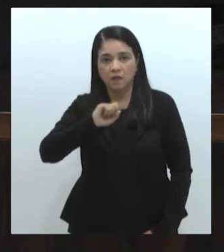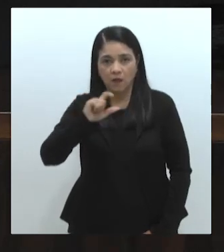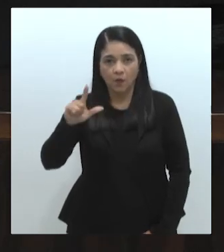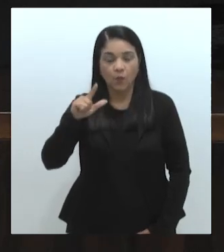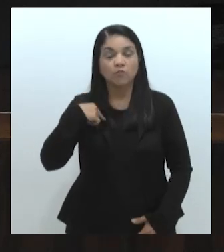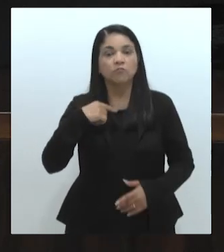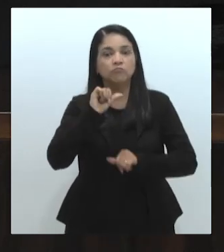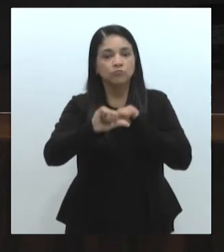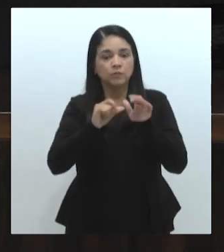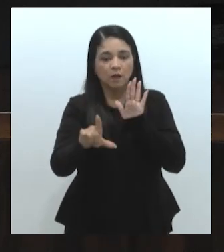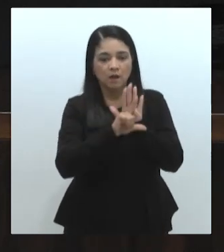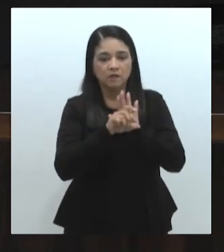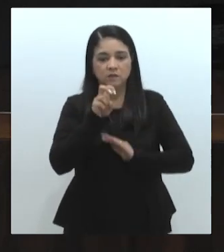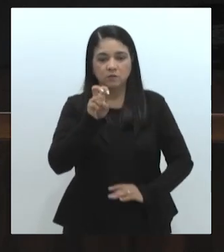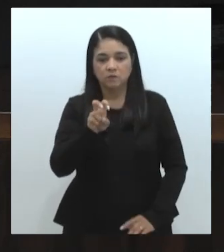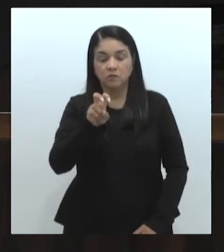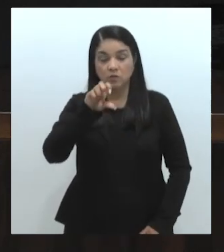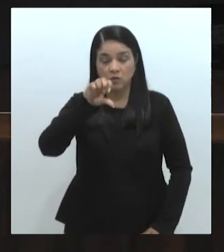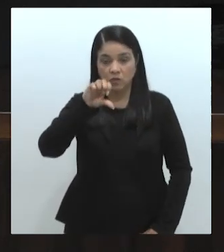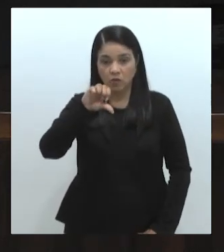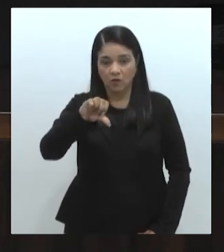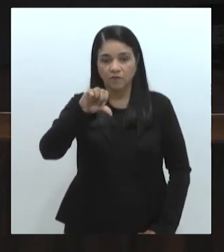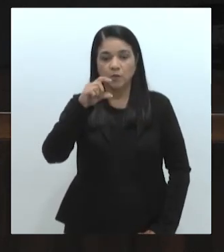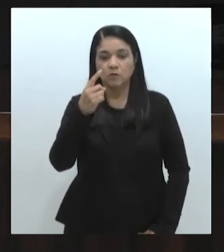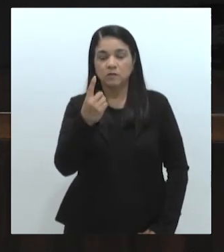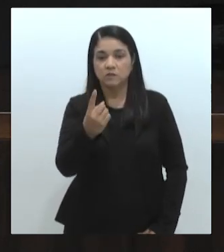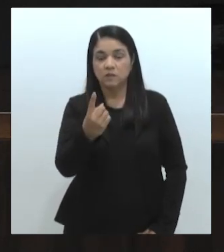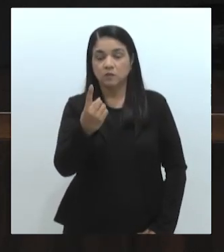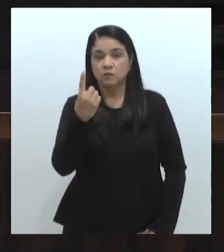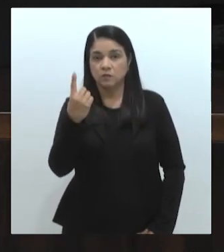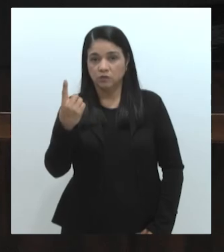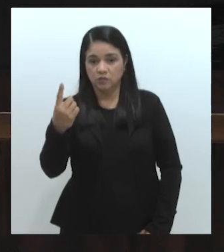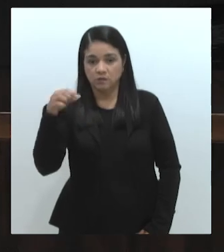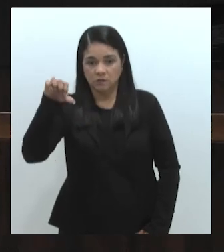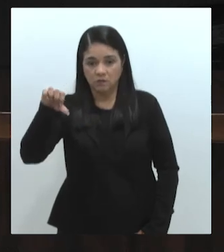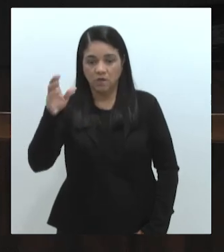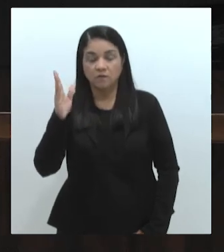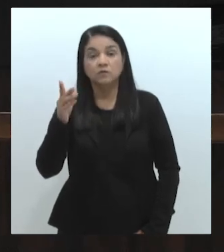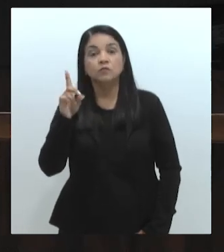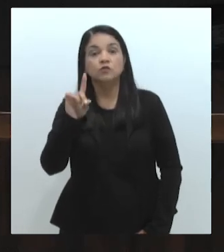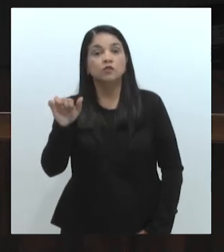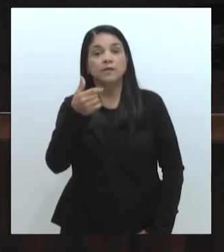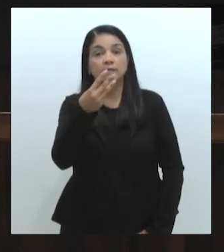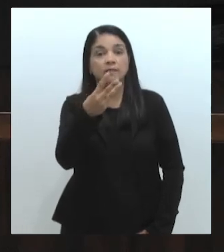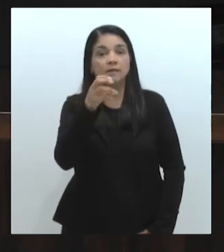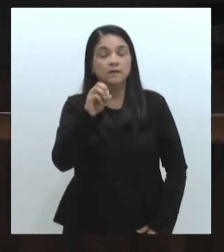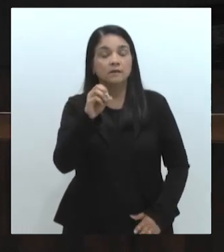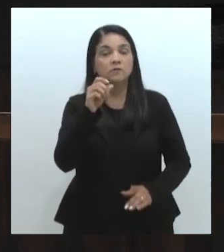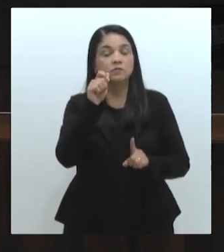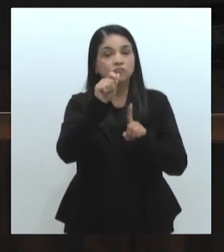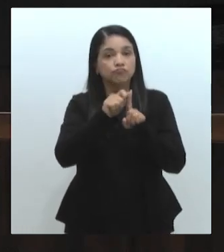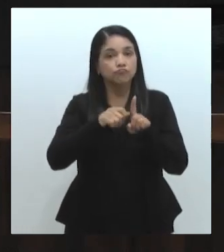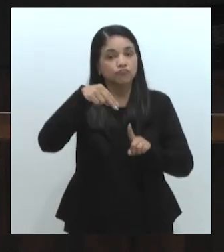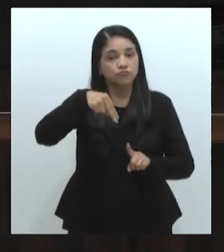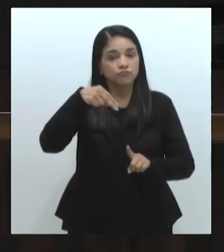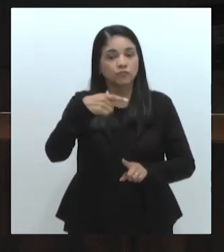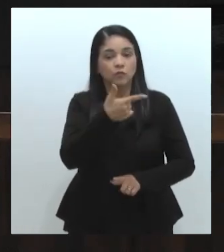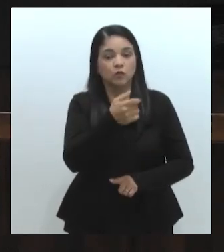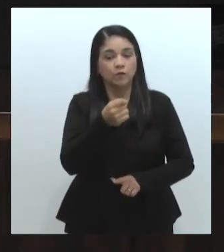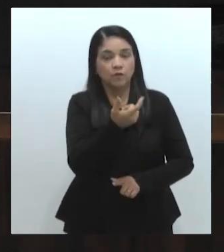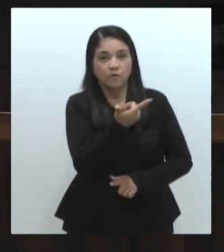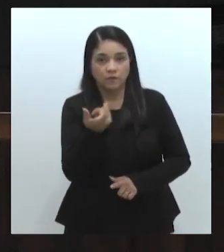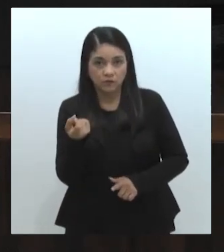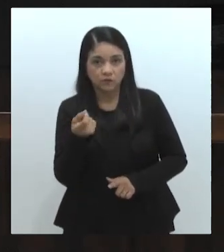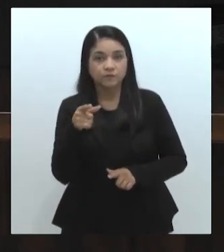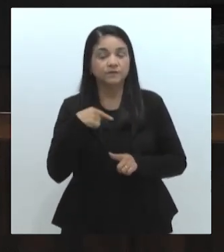que altera a lei número 9.119, de 30 de novembro de 2020, que dispõe sobre a realização prévia